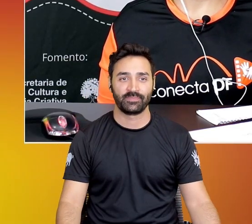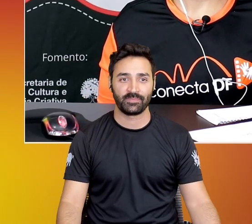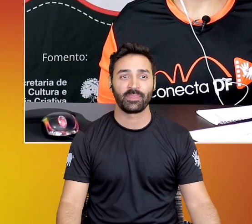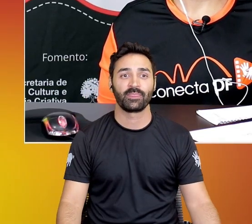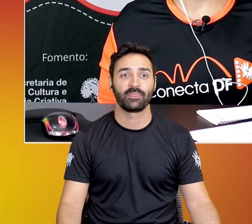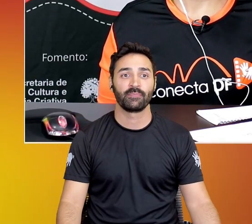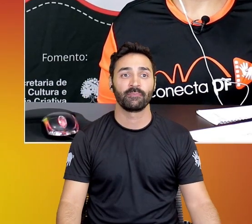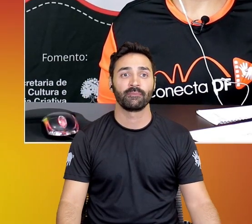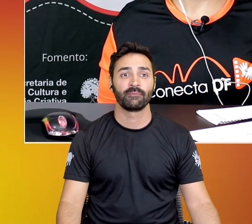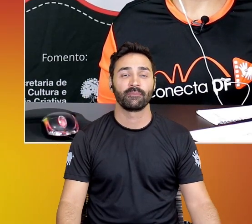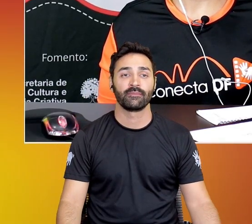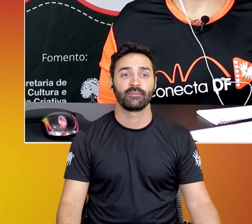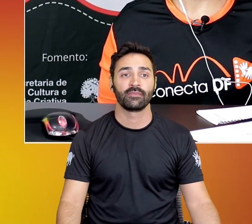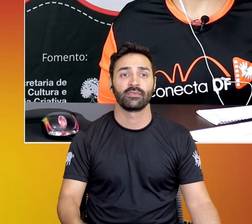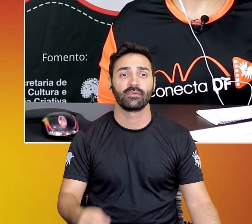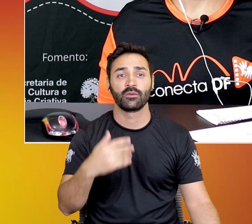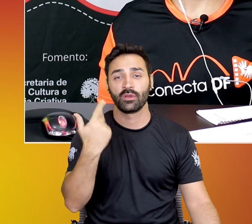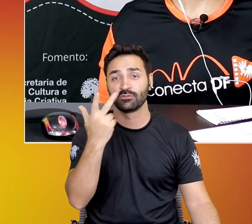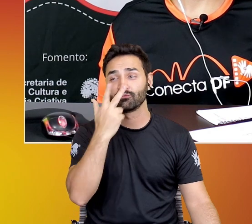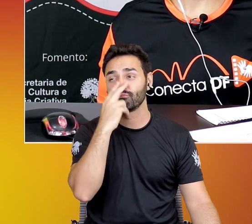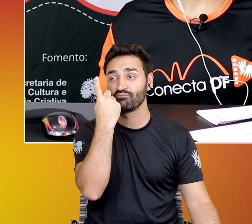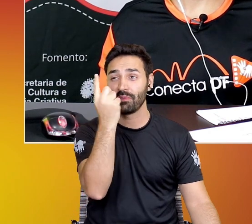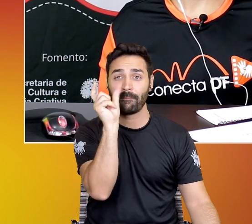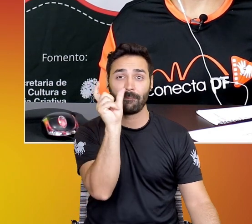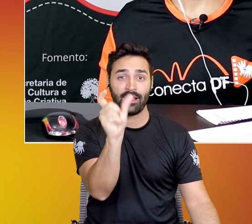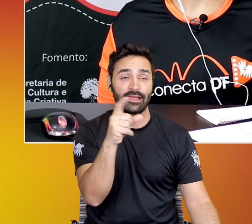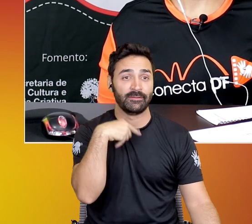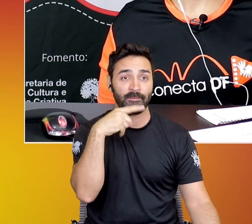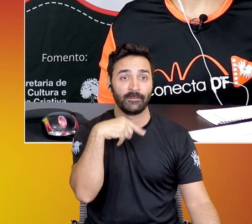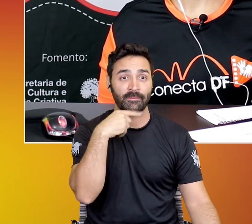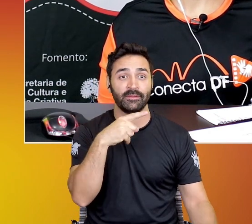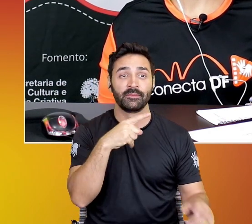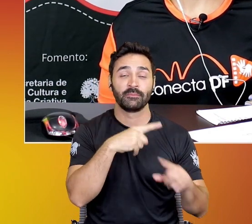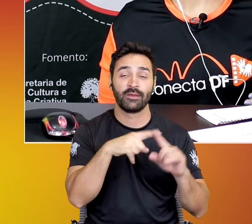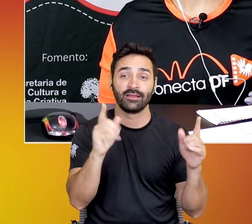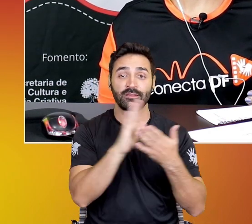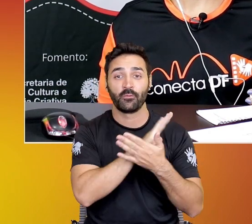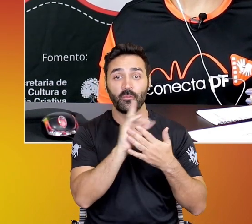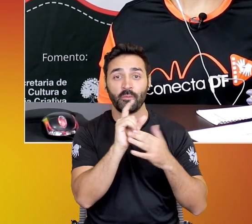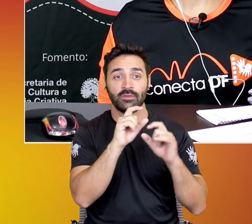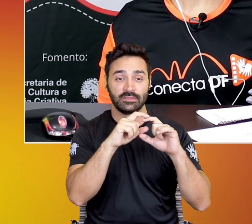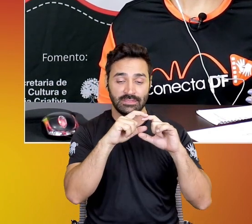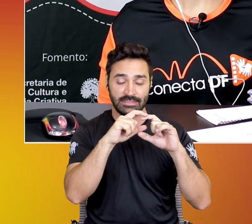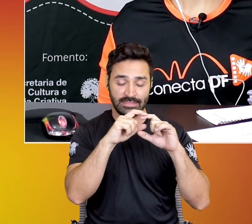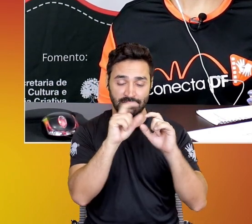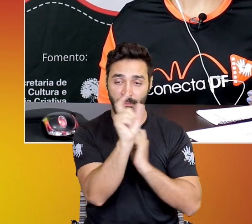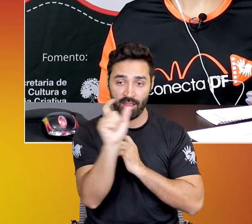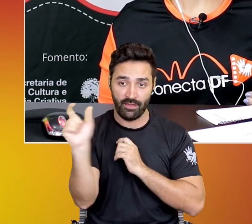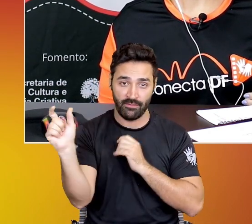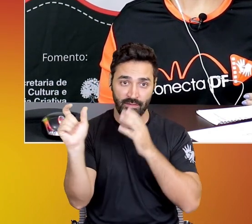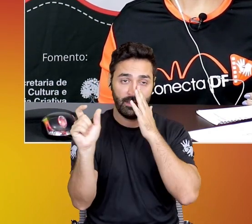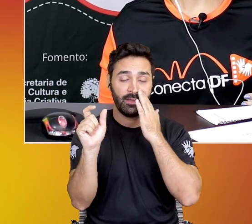Eu acho que com uma palavra eu não consigo dizer, mas com algumas, que é a